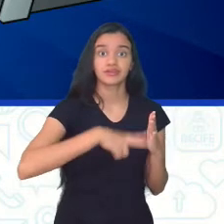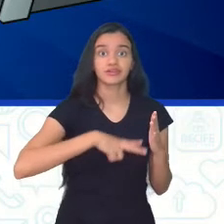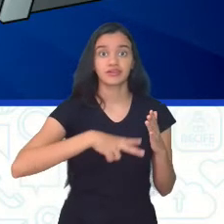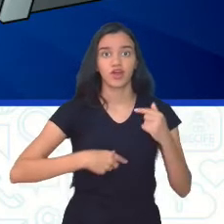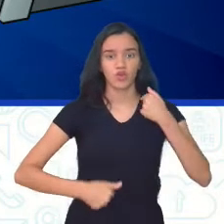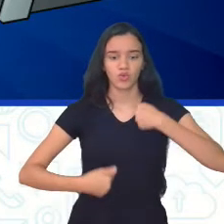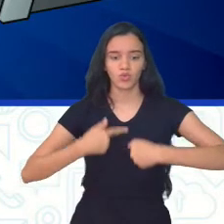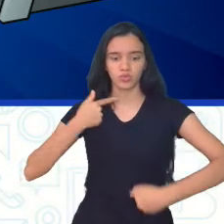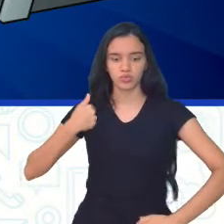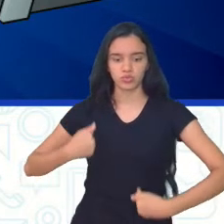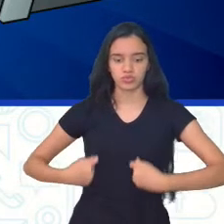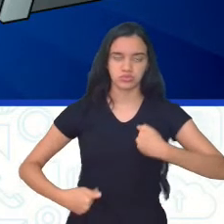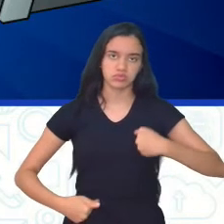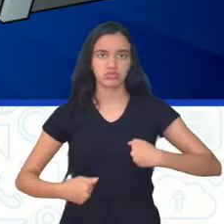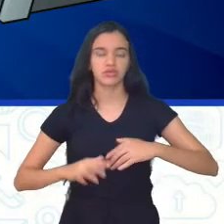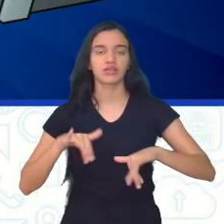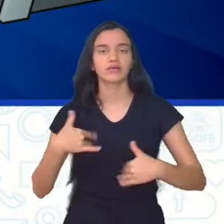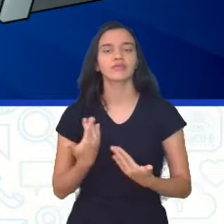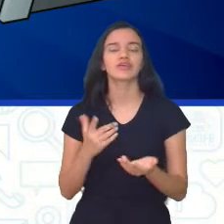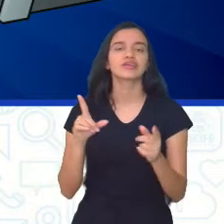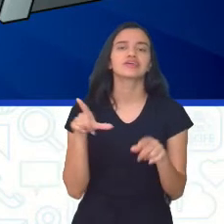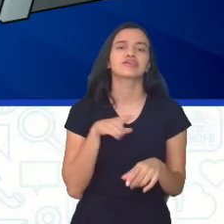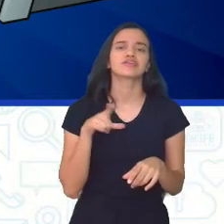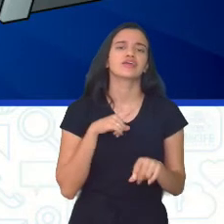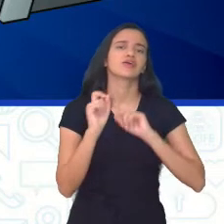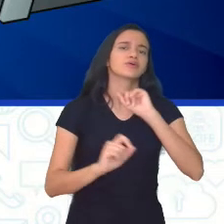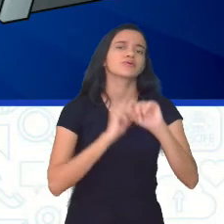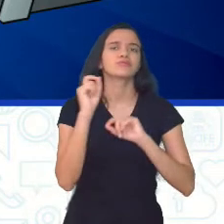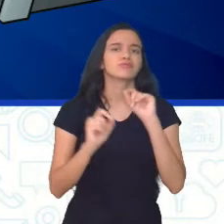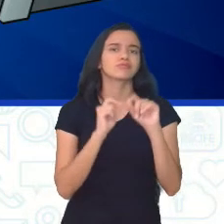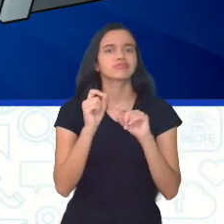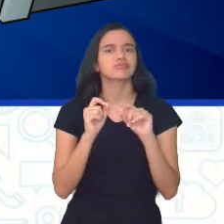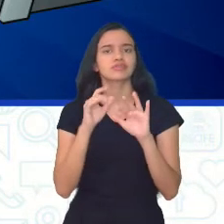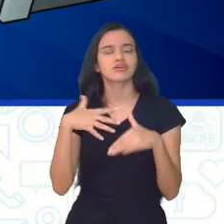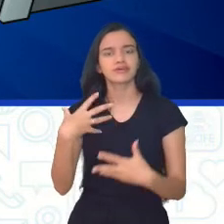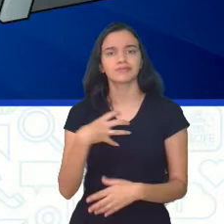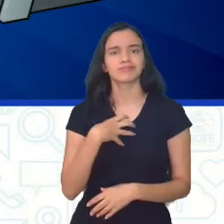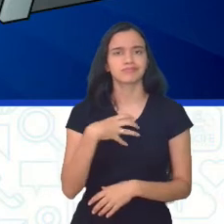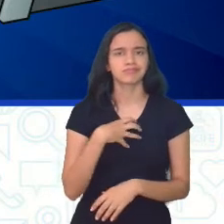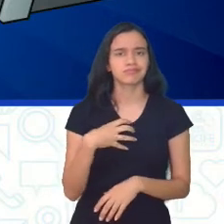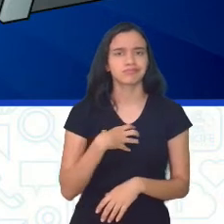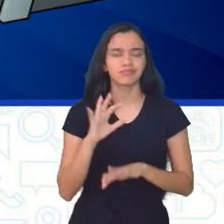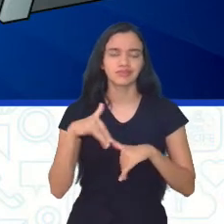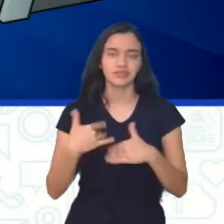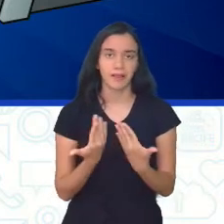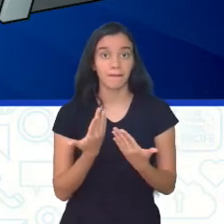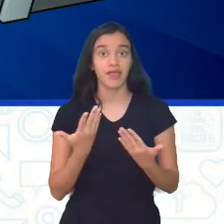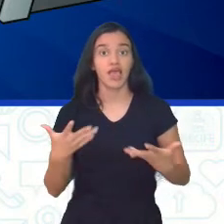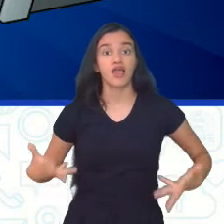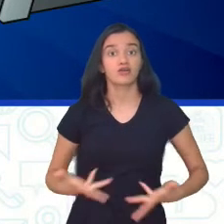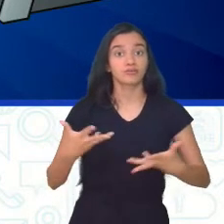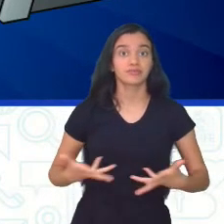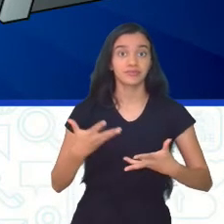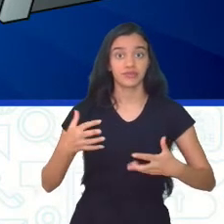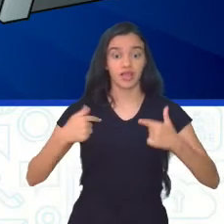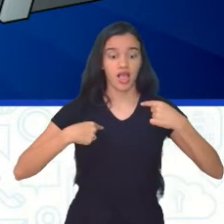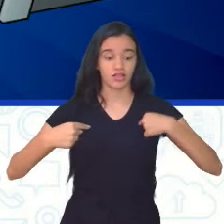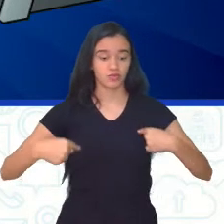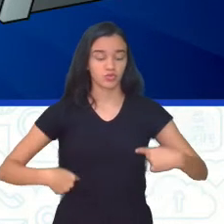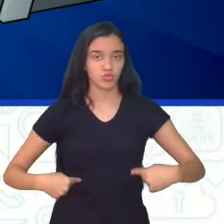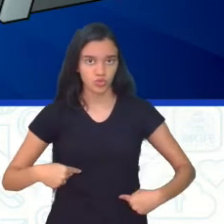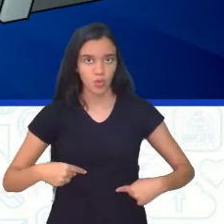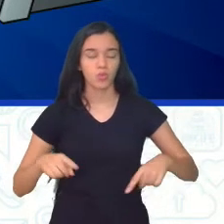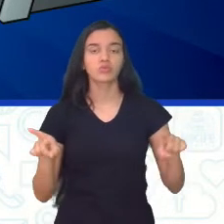nervos sensitivos são os que contêm somente fibras sensitivas, que conduzem impulsos dos órgãos